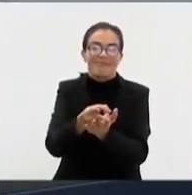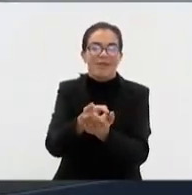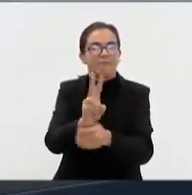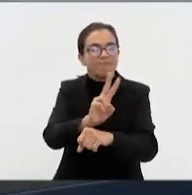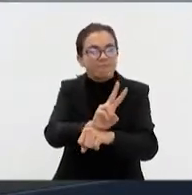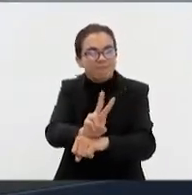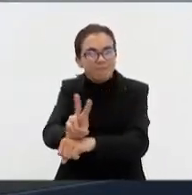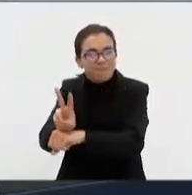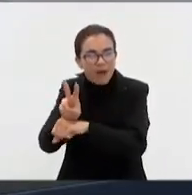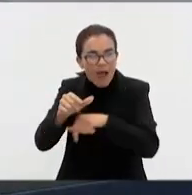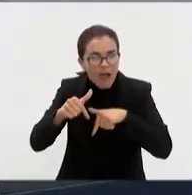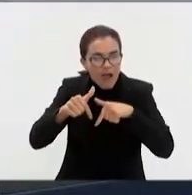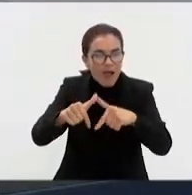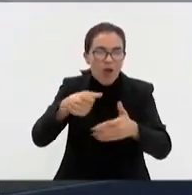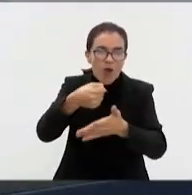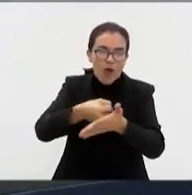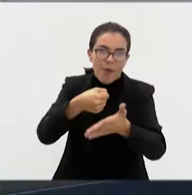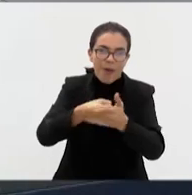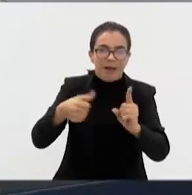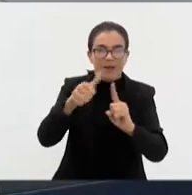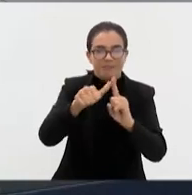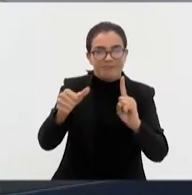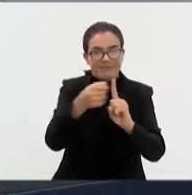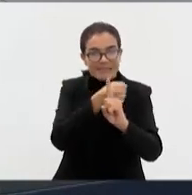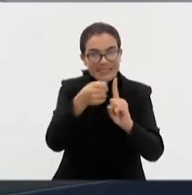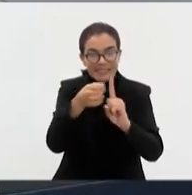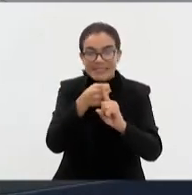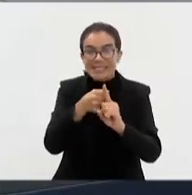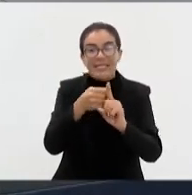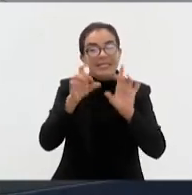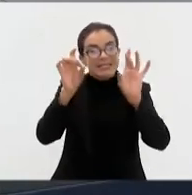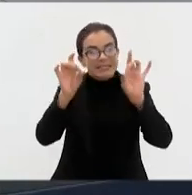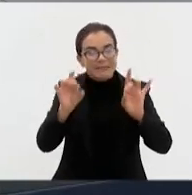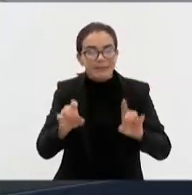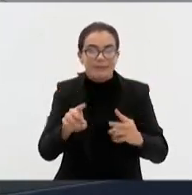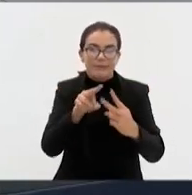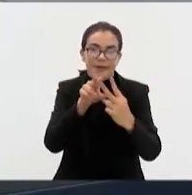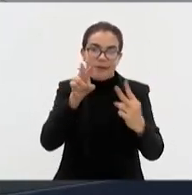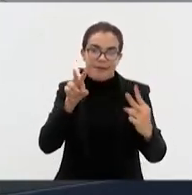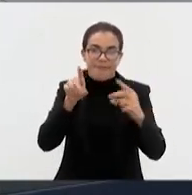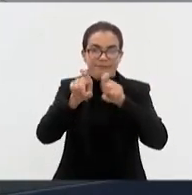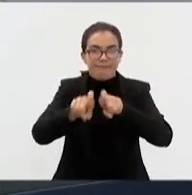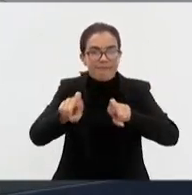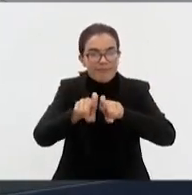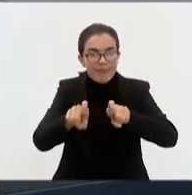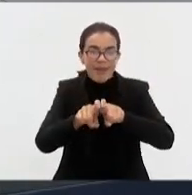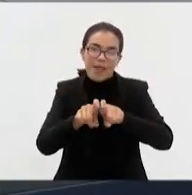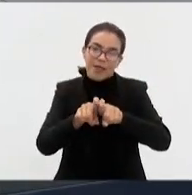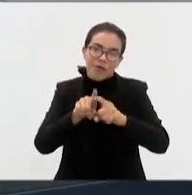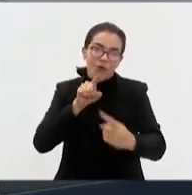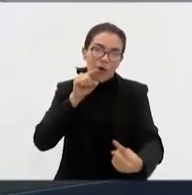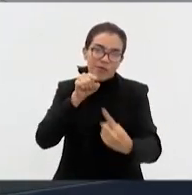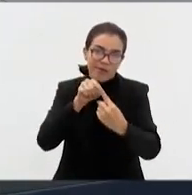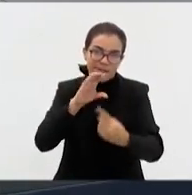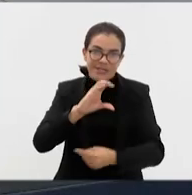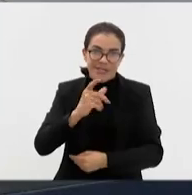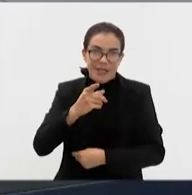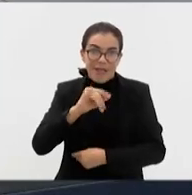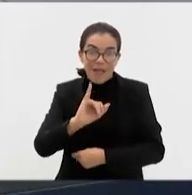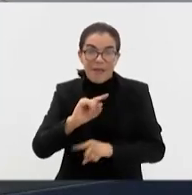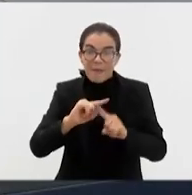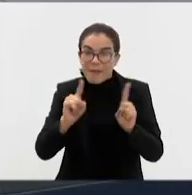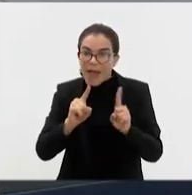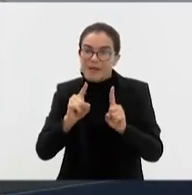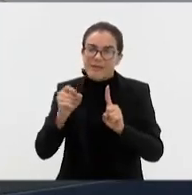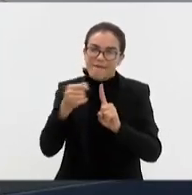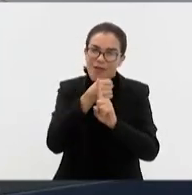vigilante e atuante no combate à violência contra a mulher, especificamente a cibernética, que foi alvo da nossa CPI, mas a violência contra a mulher